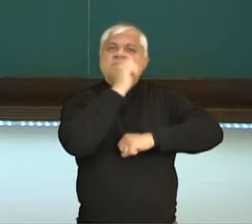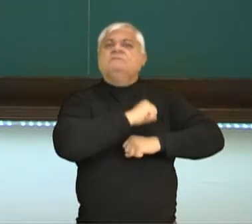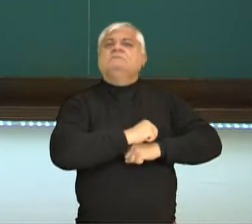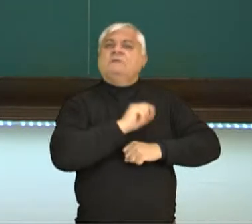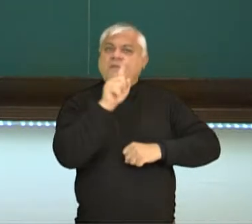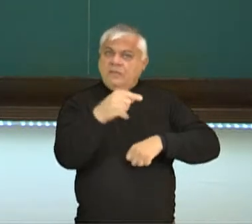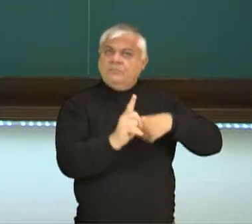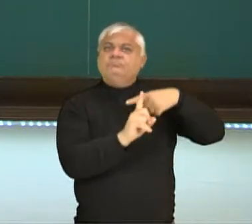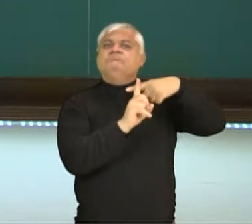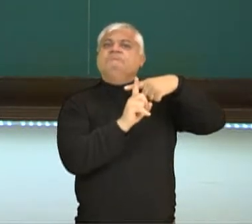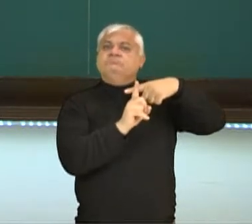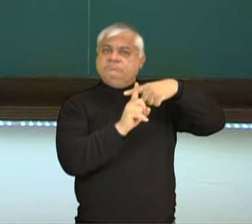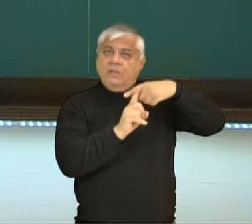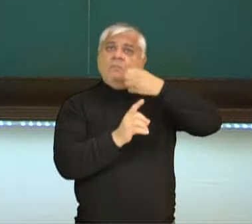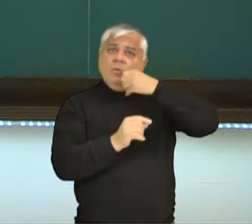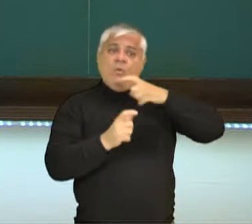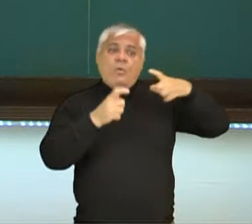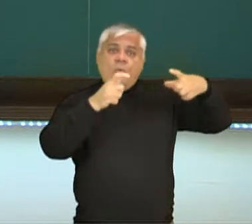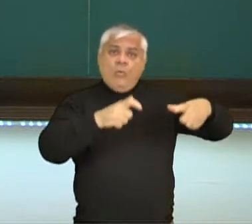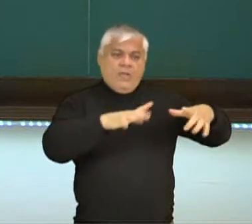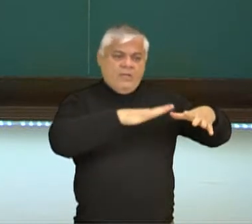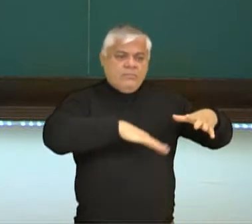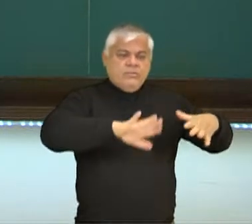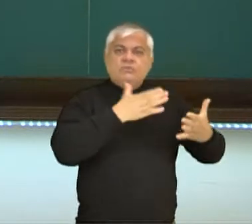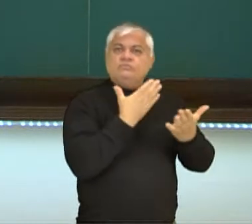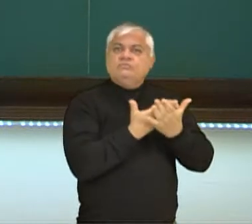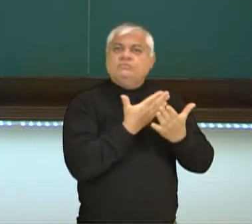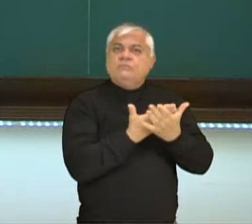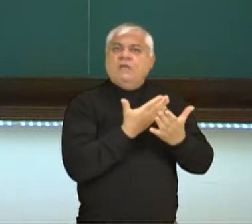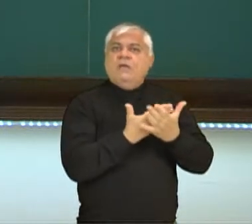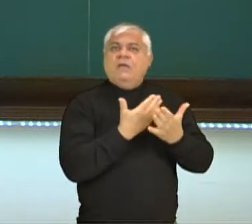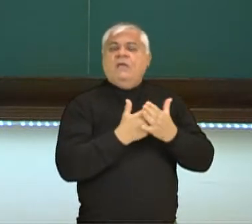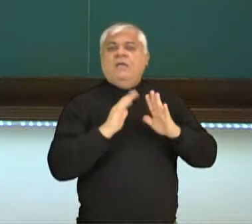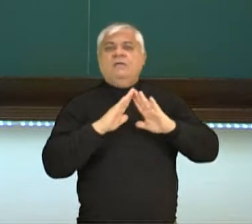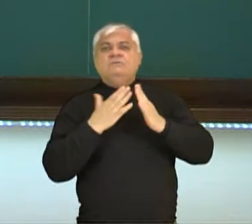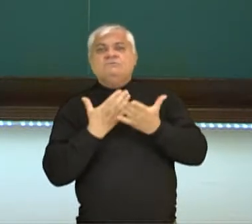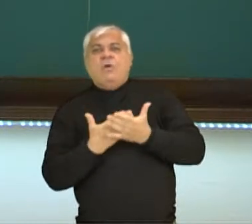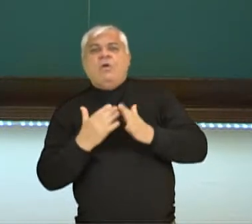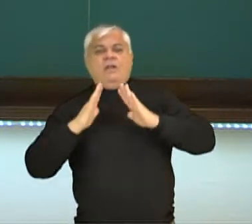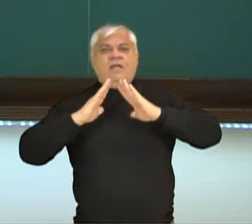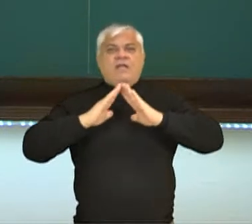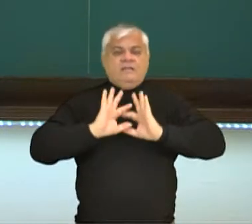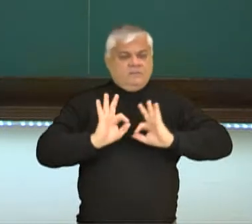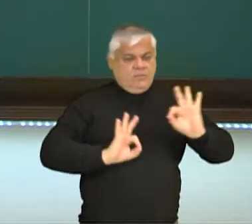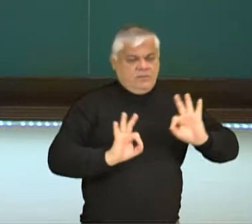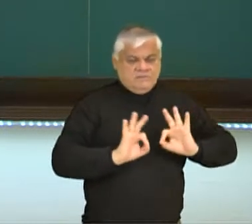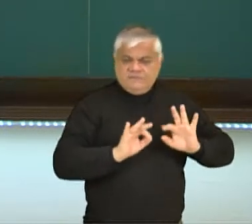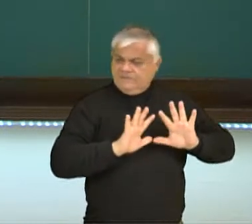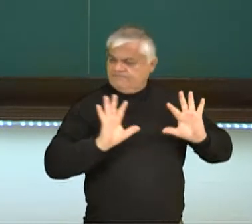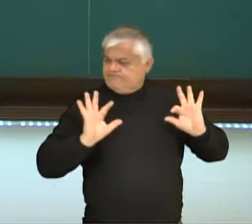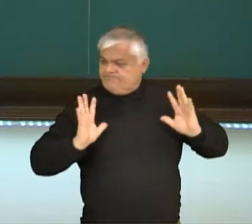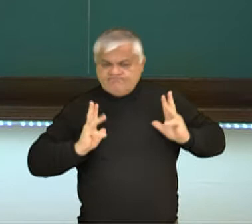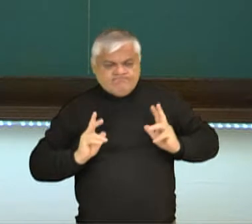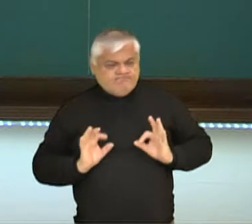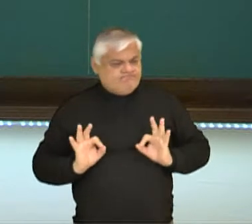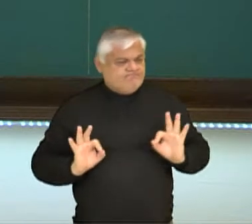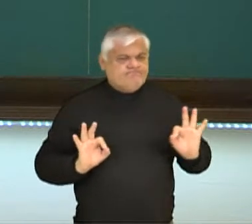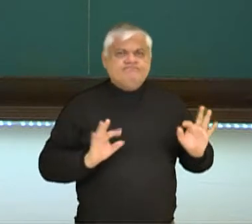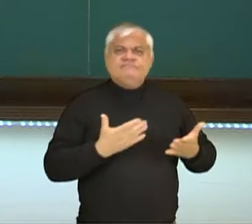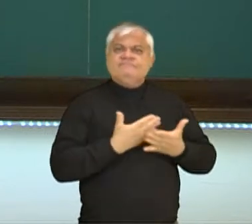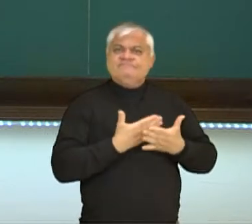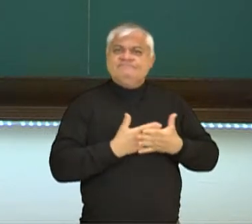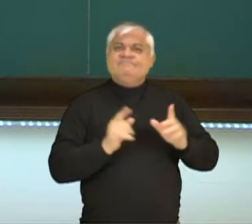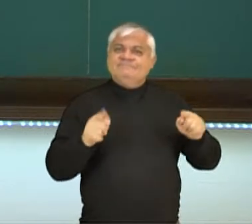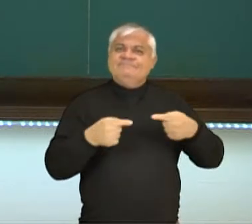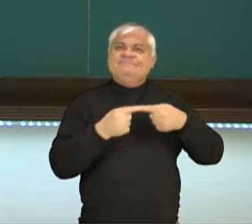algo positivo, né? Você ter um ambiente de estudo na tua casa, na escola, né, organizado ali, aconchegante para que a gente possa